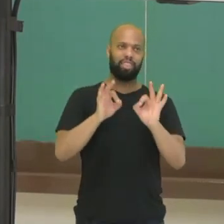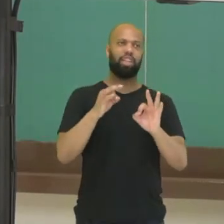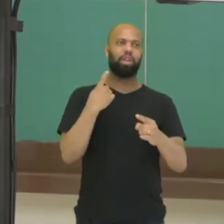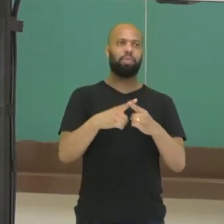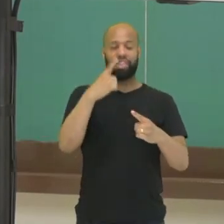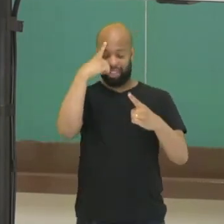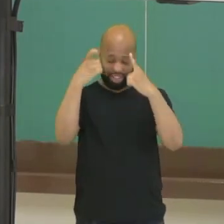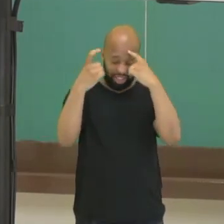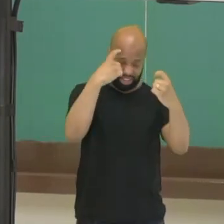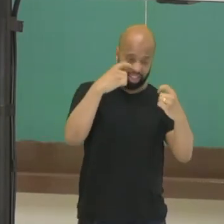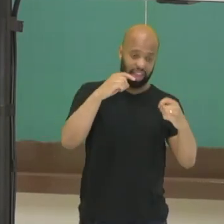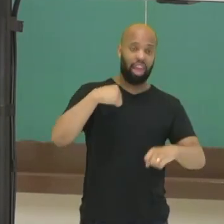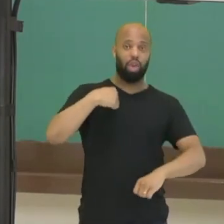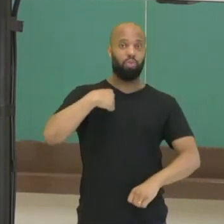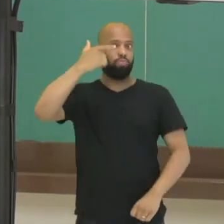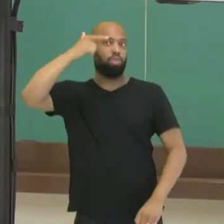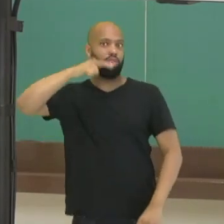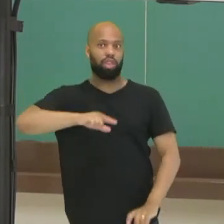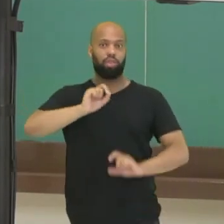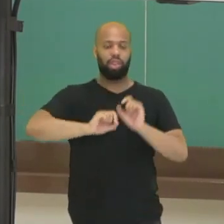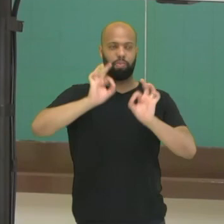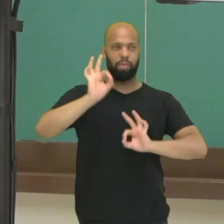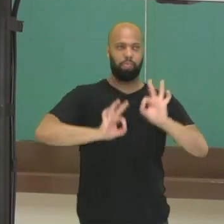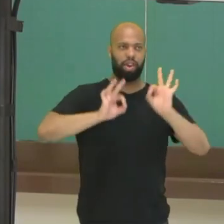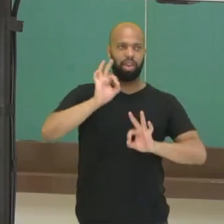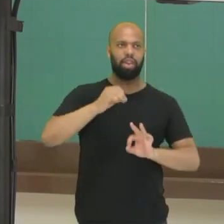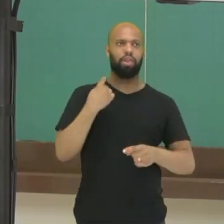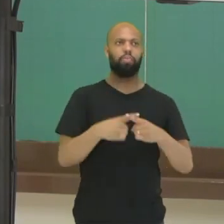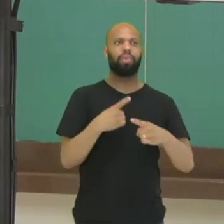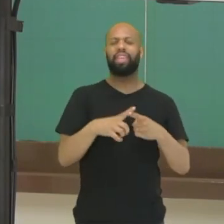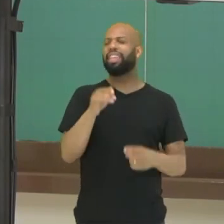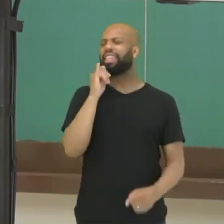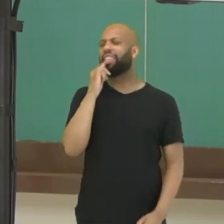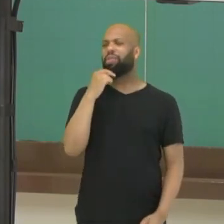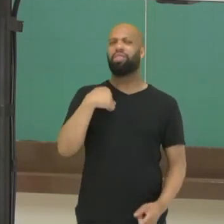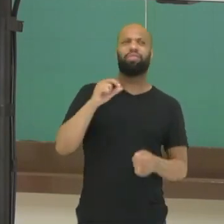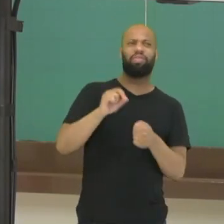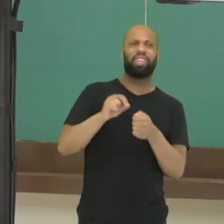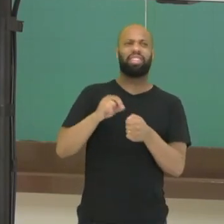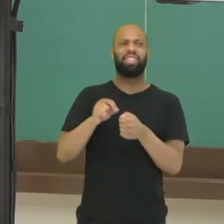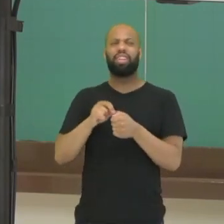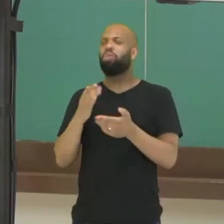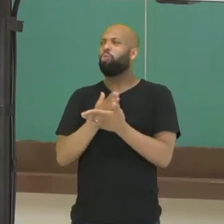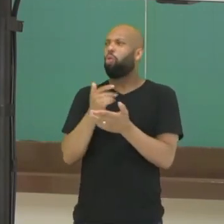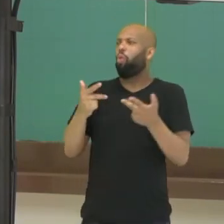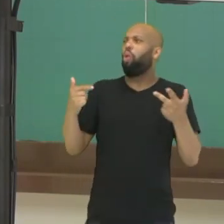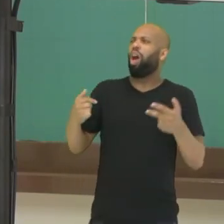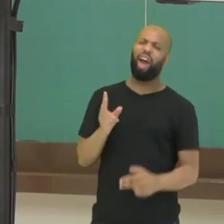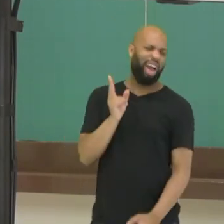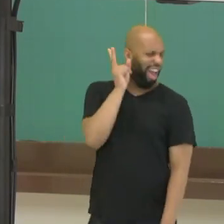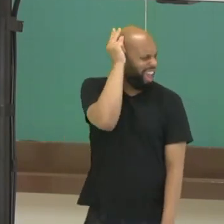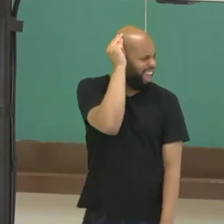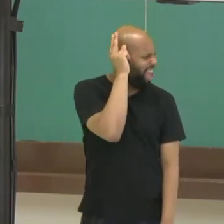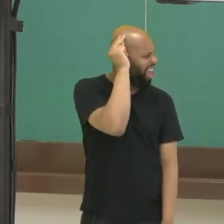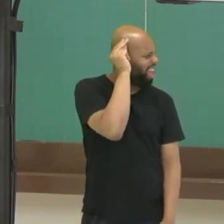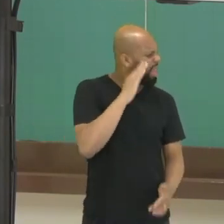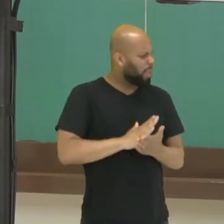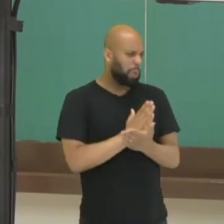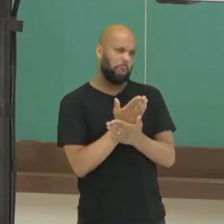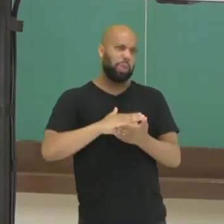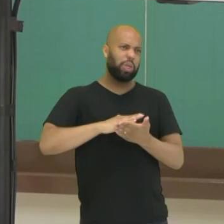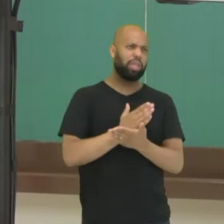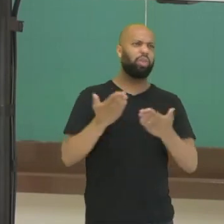De repente, aqui a professora vai improvisar. Ai, meu Deus do céu, essa Priscila tá me incomodando